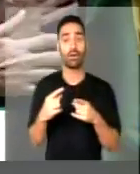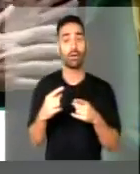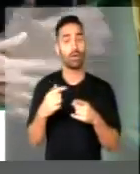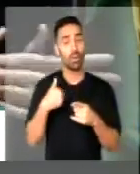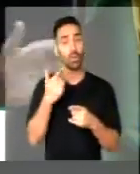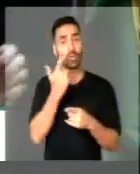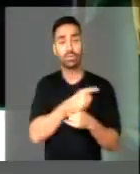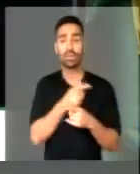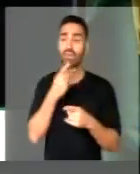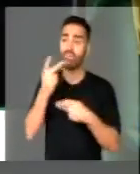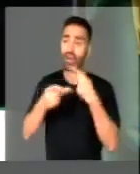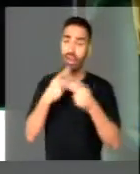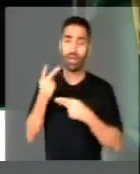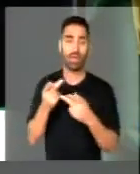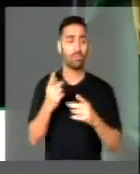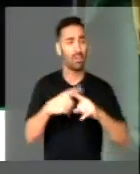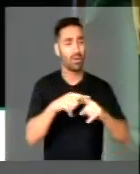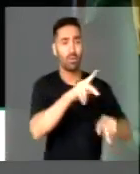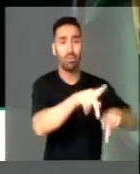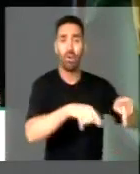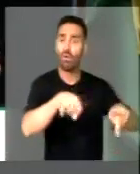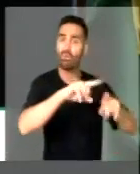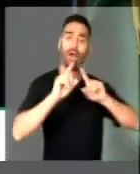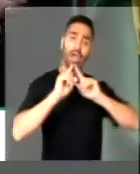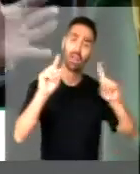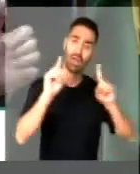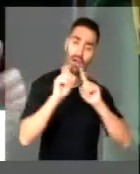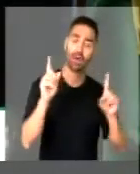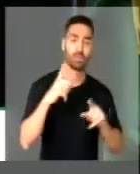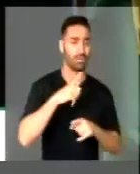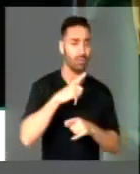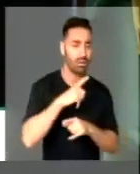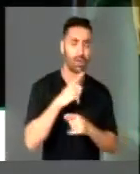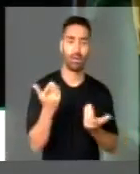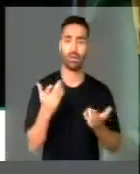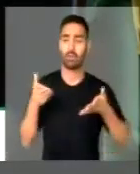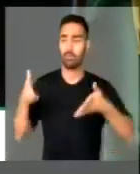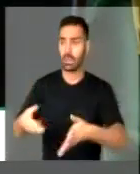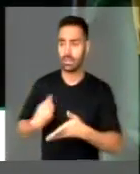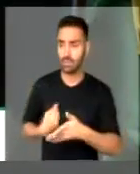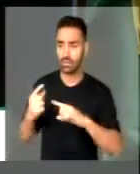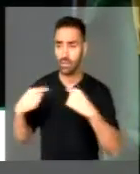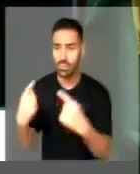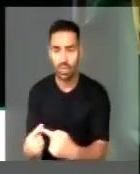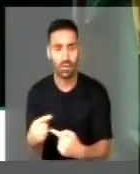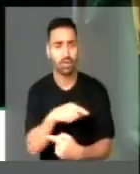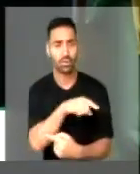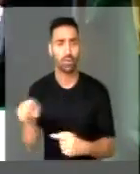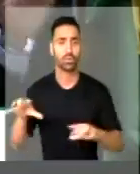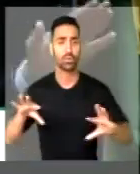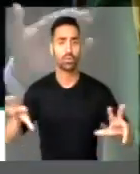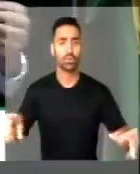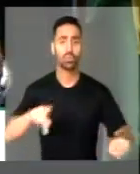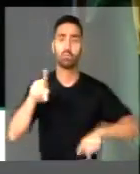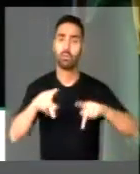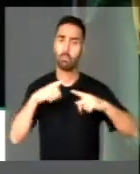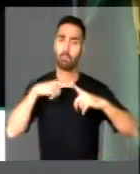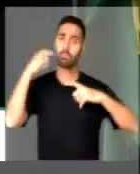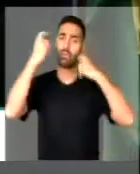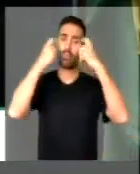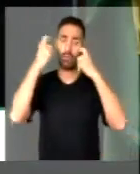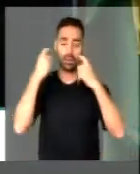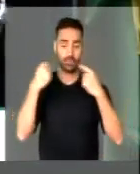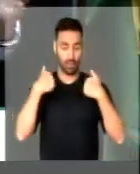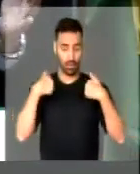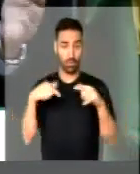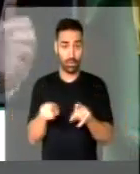aquilo que você ouve lá na base, caminhando nas ruas, participando das audiências públicas. E todas essas demandas, minha,